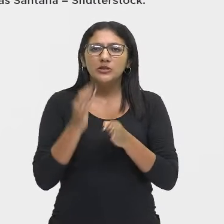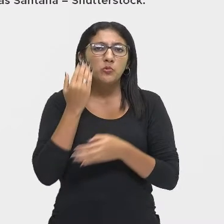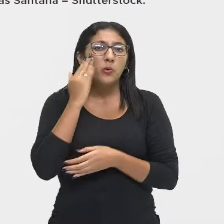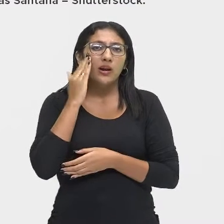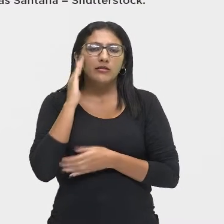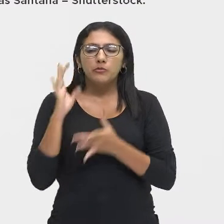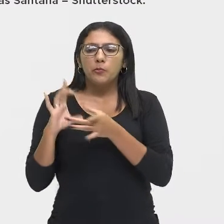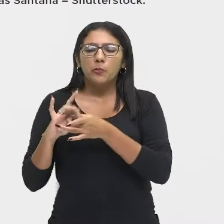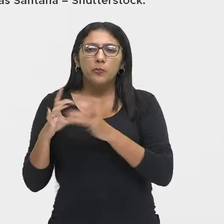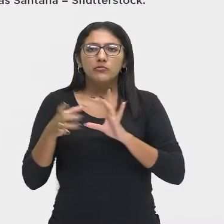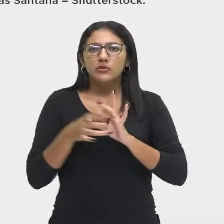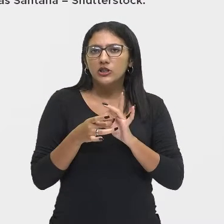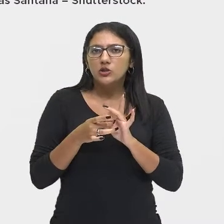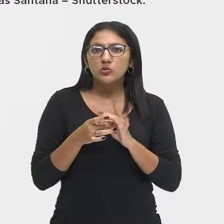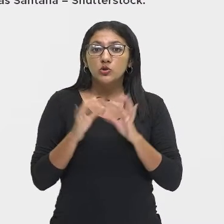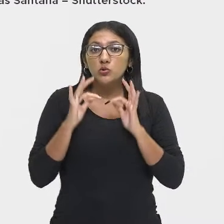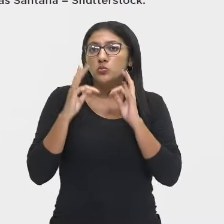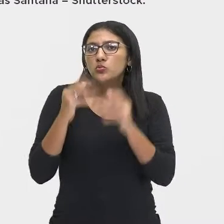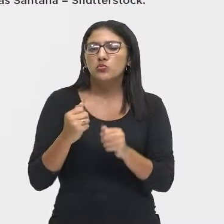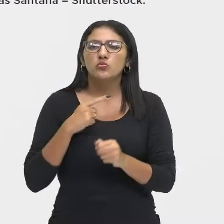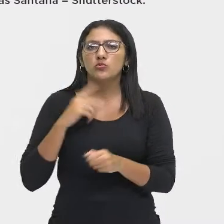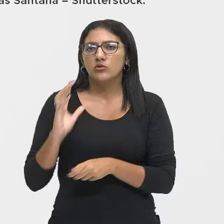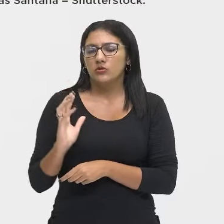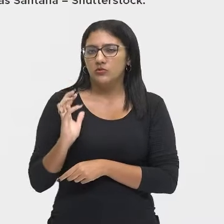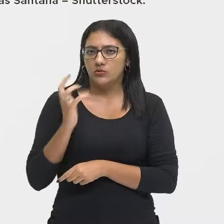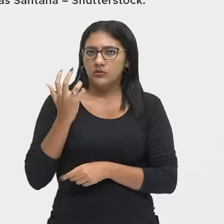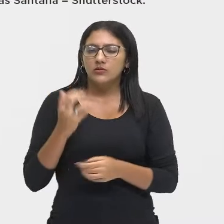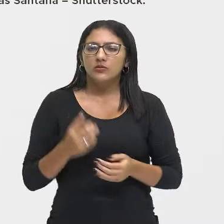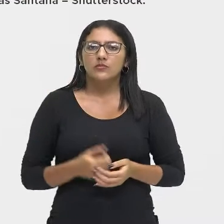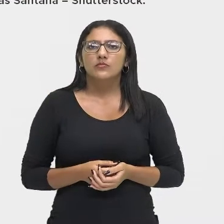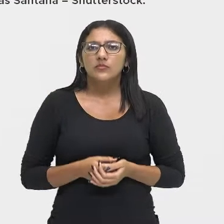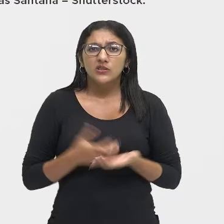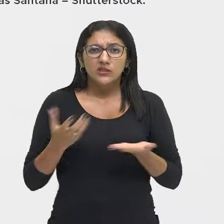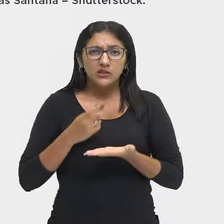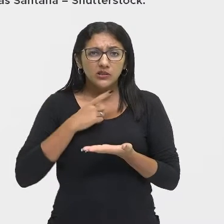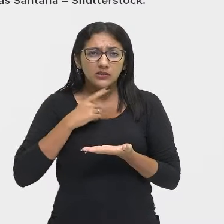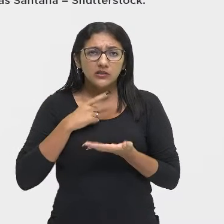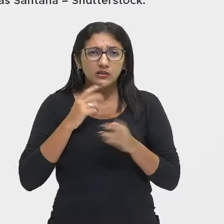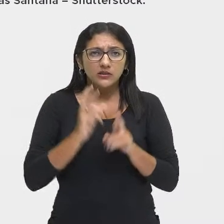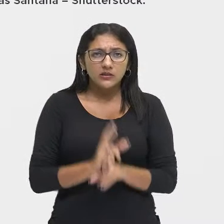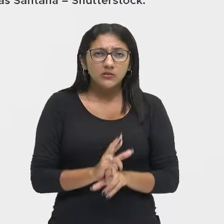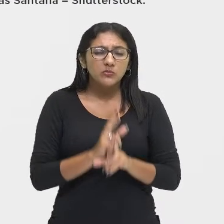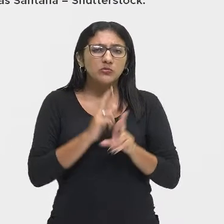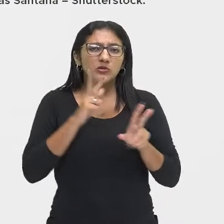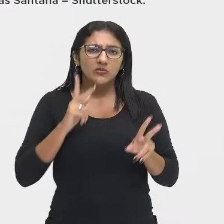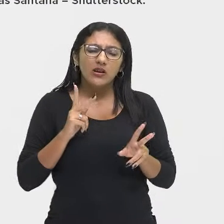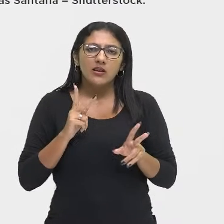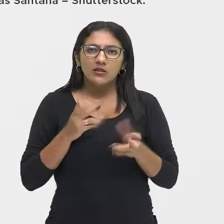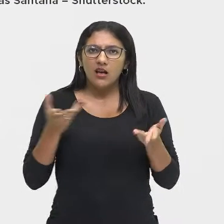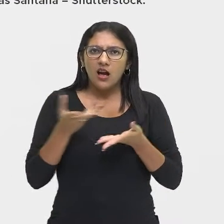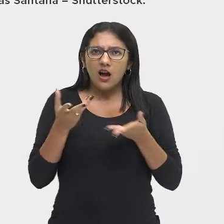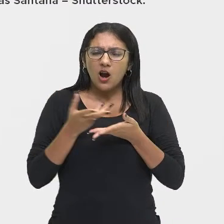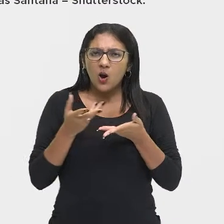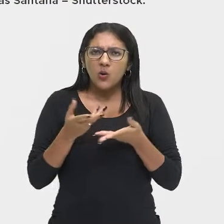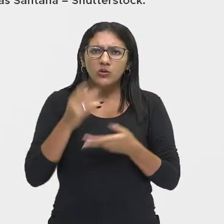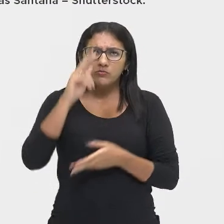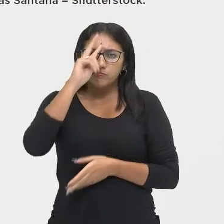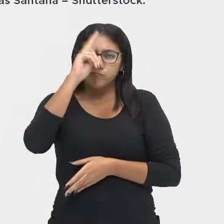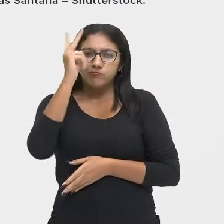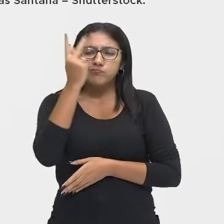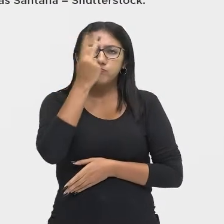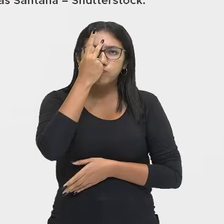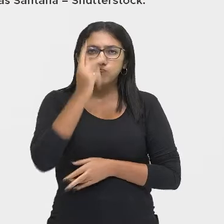um todo e passam a repetir mecanicamente um comportamento não